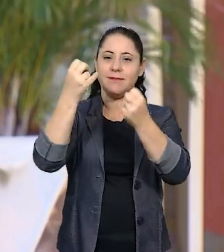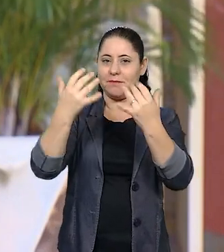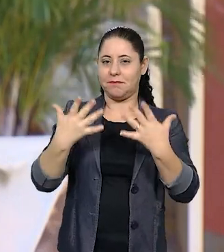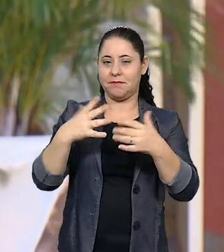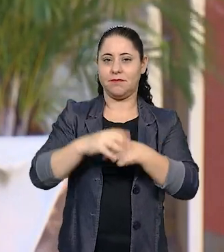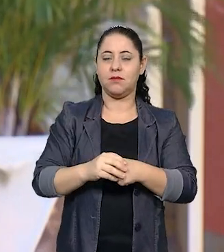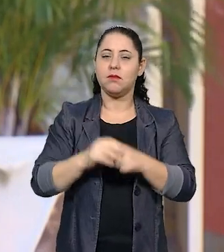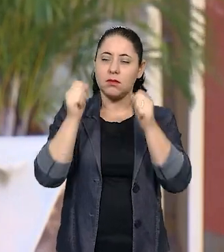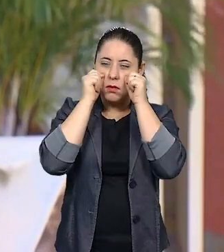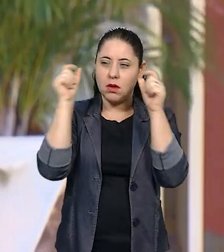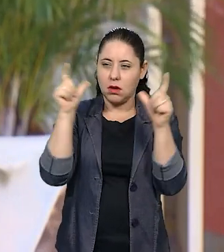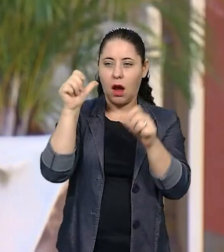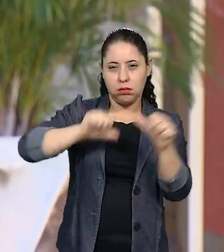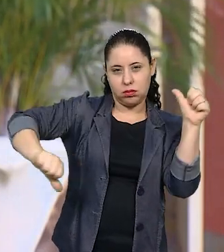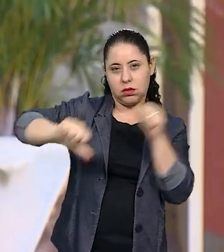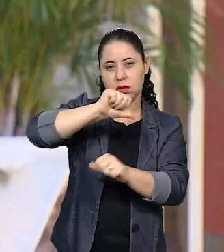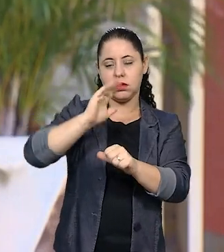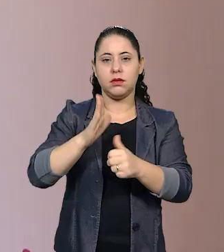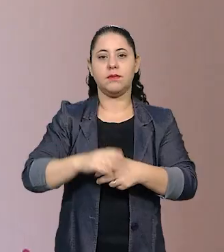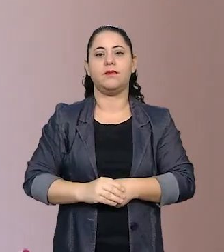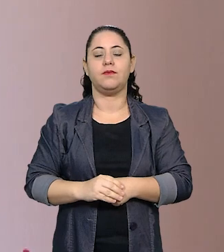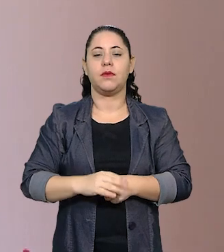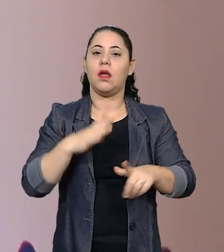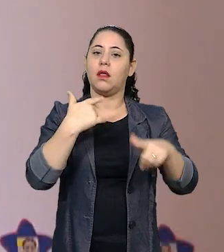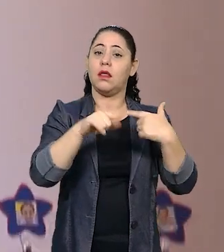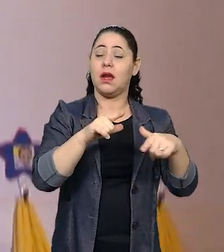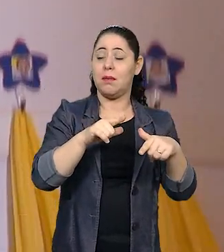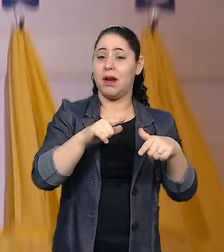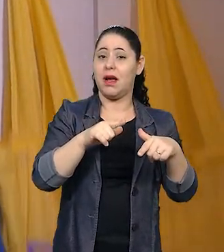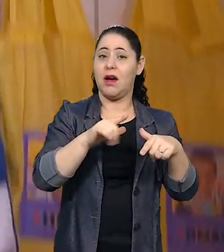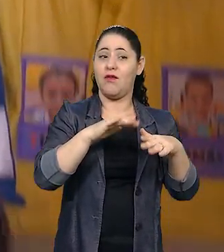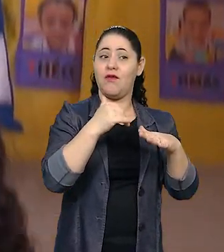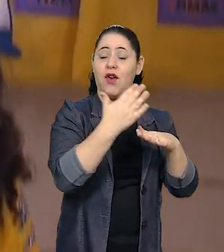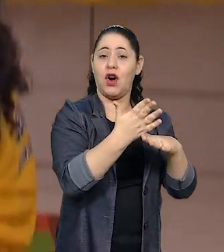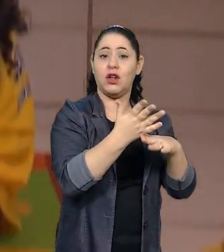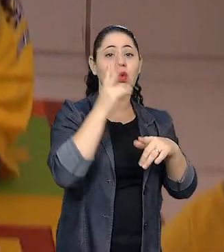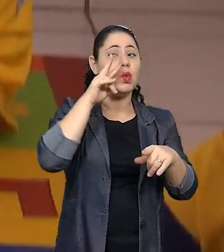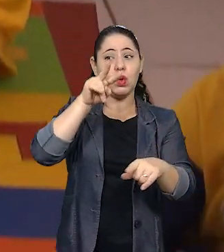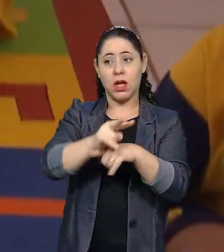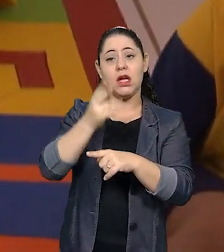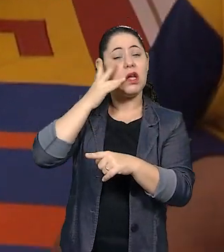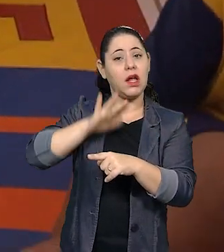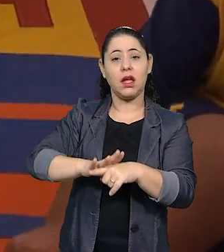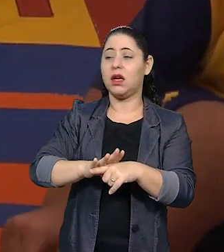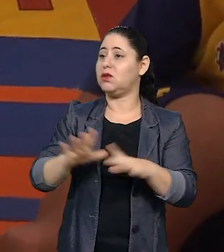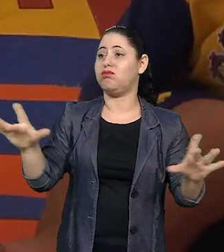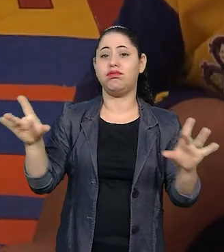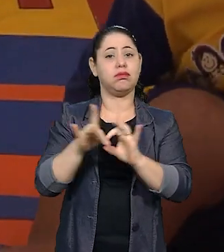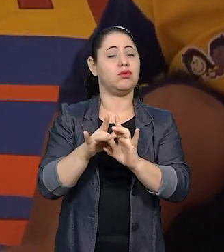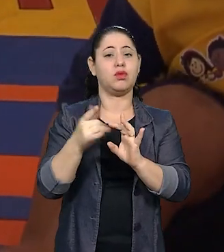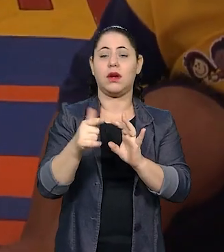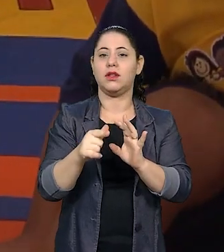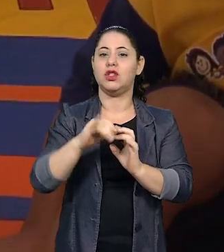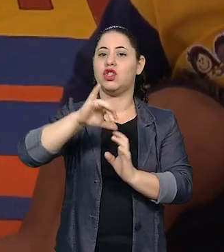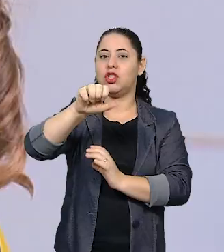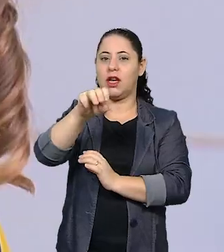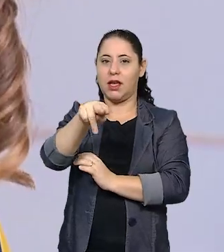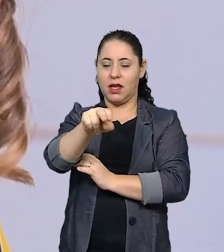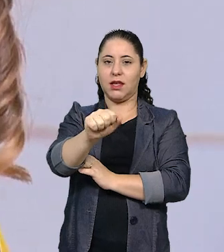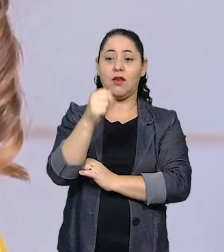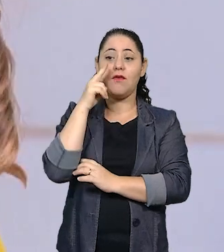pode. Ou, os primos dela às vezes fazem alguma coisa, ela fala, a tia Dai disse que isso é feio, não pode. Aí ela fala. Já reparei muita